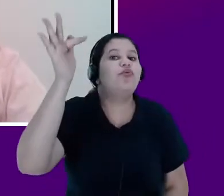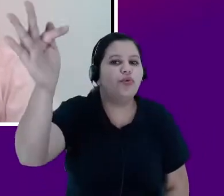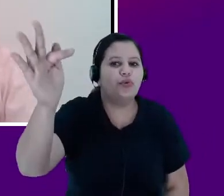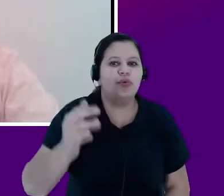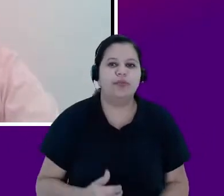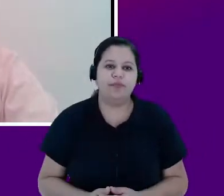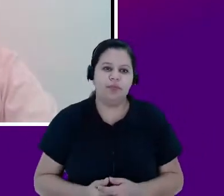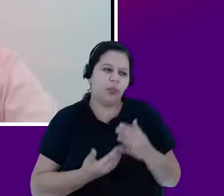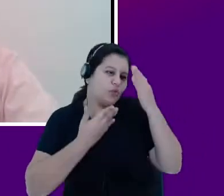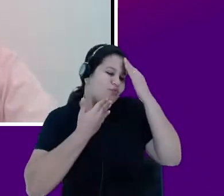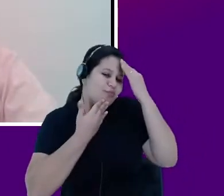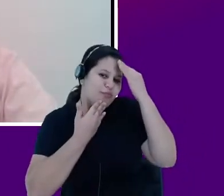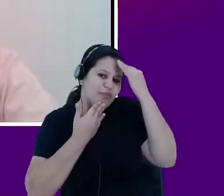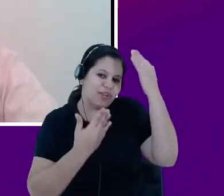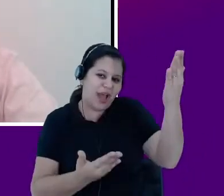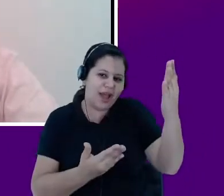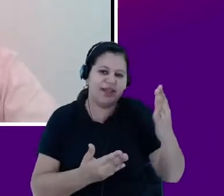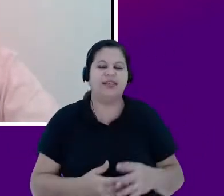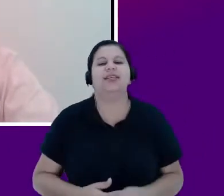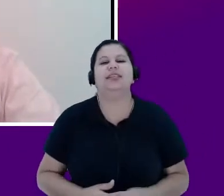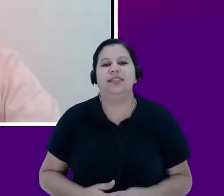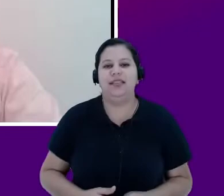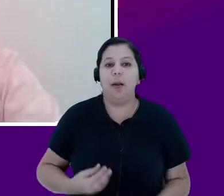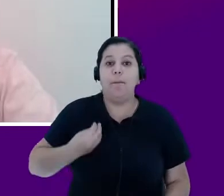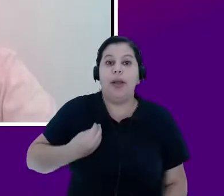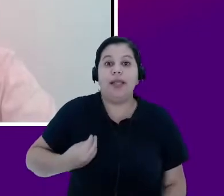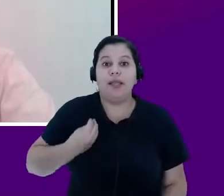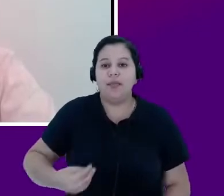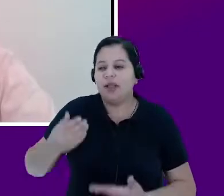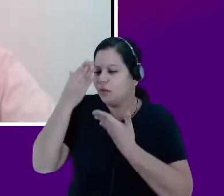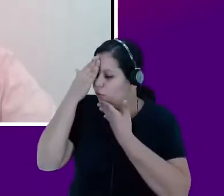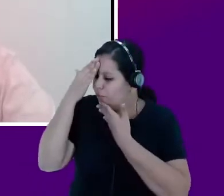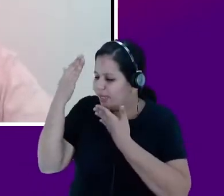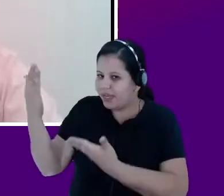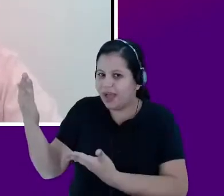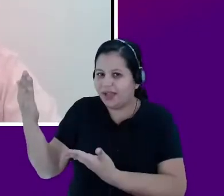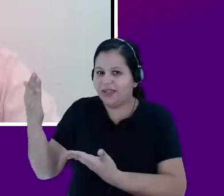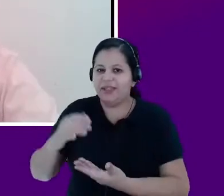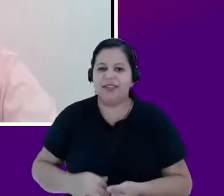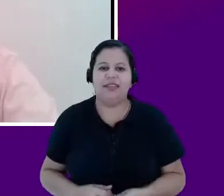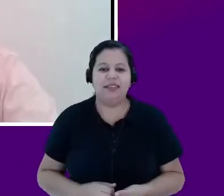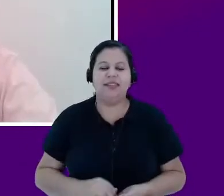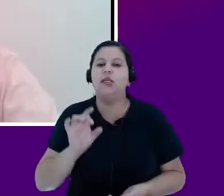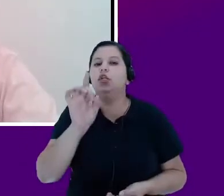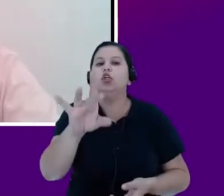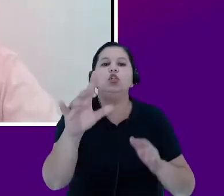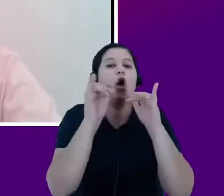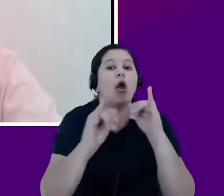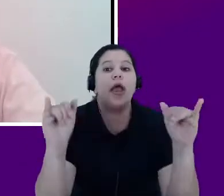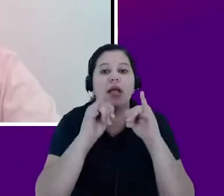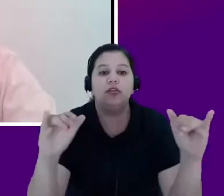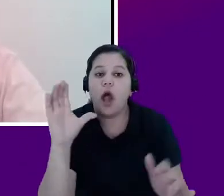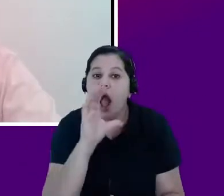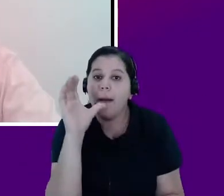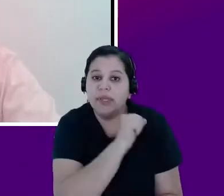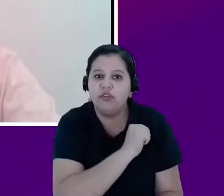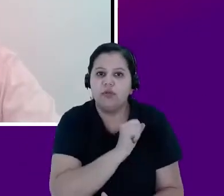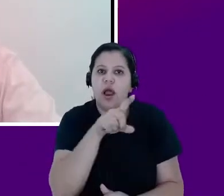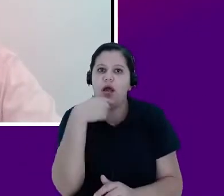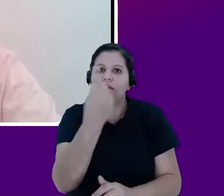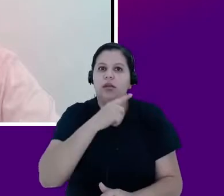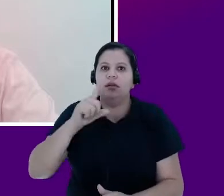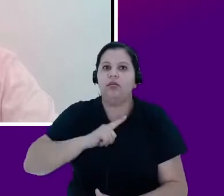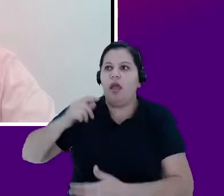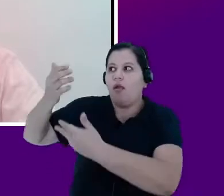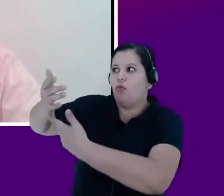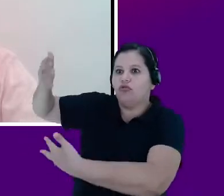sua participação. Fique à vontade. Deixa eu só dar um recadinho, rapidinho. A gente tem o chat,